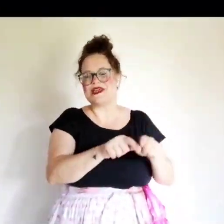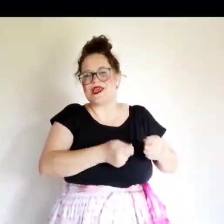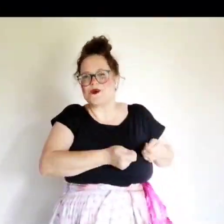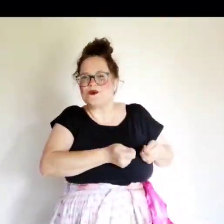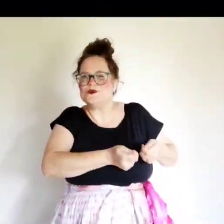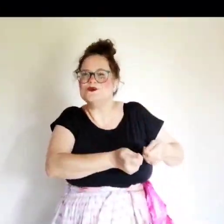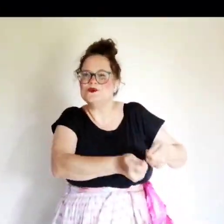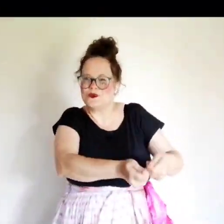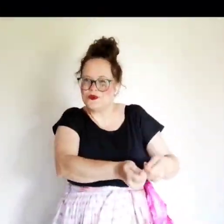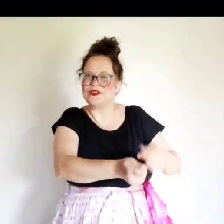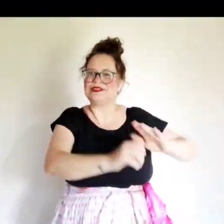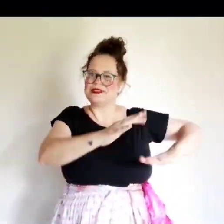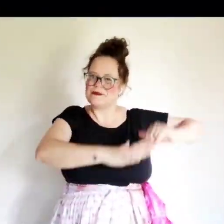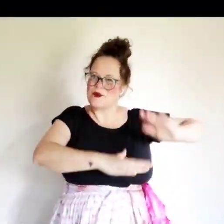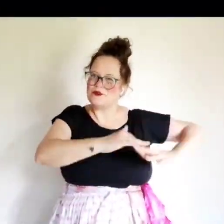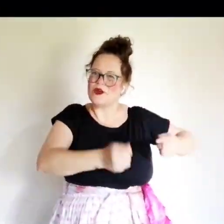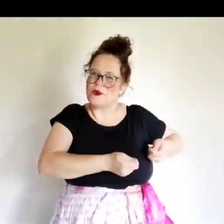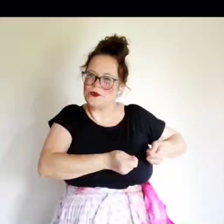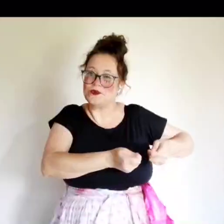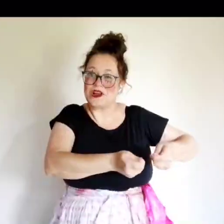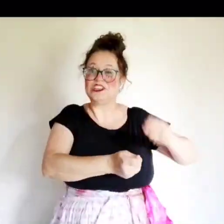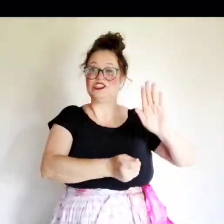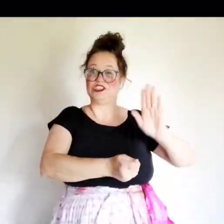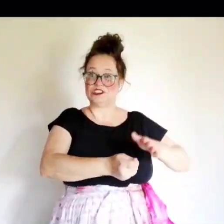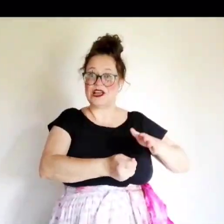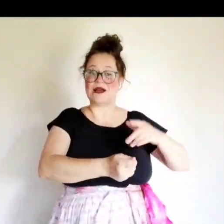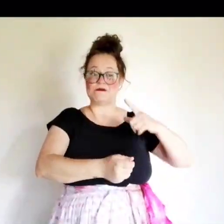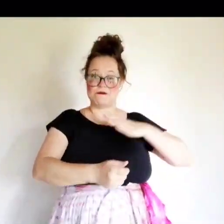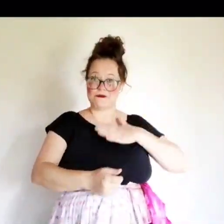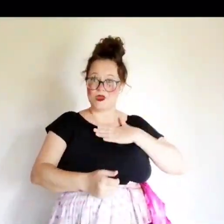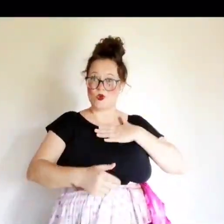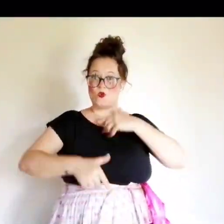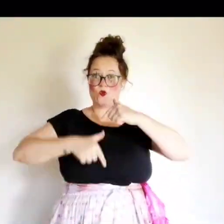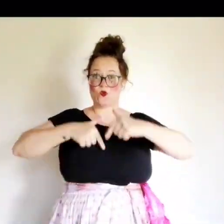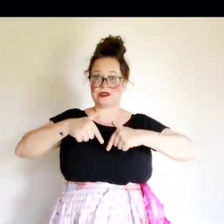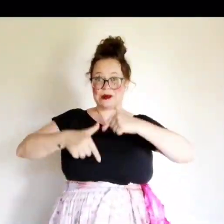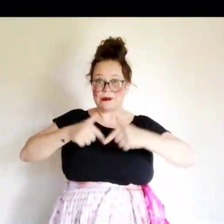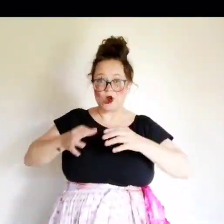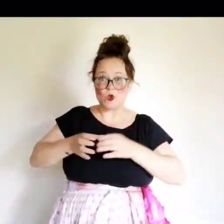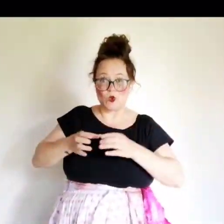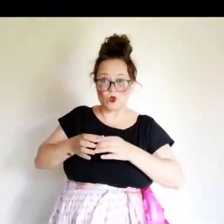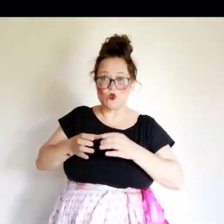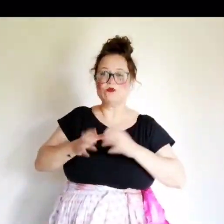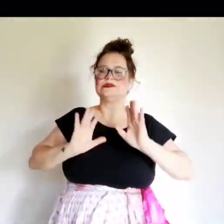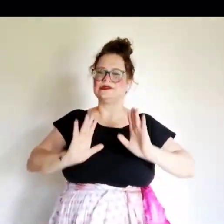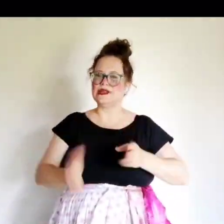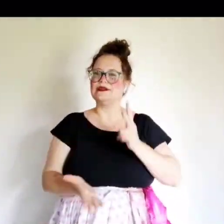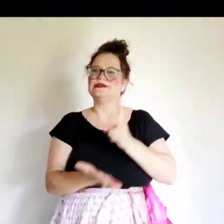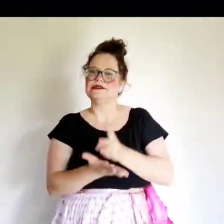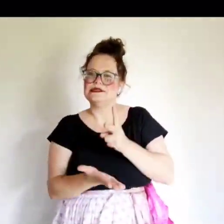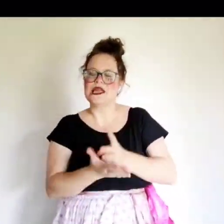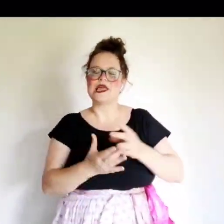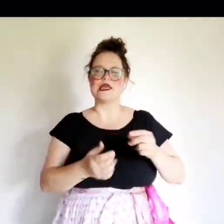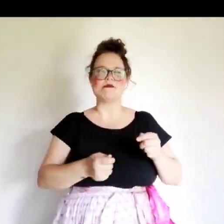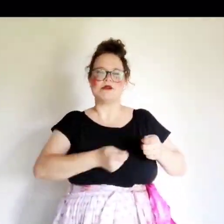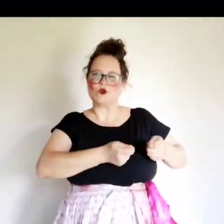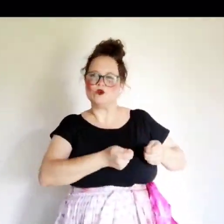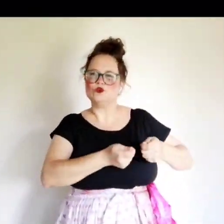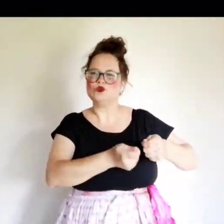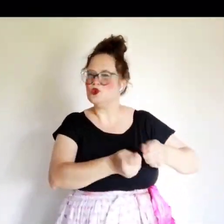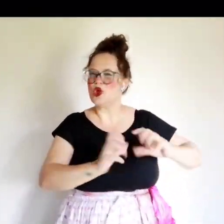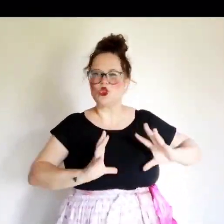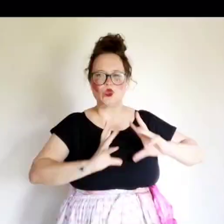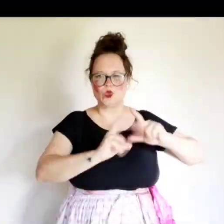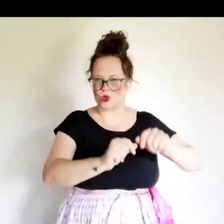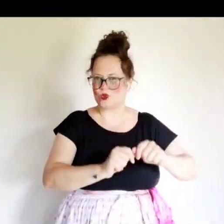início da Pequeninos Grupo de Arte, ela já vem fazendo figurinos para mim, para o Alex. Então, sempre que dá, eu coloco